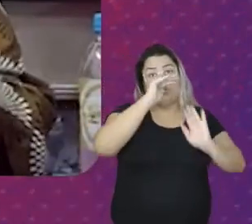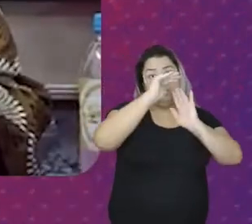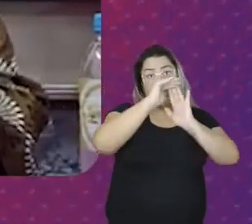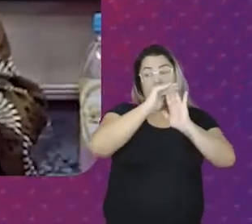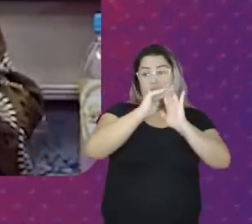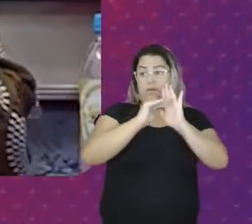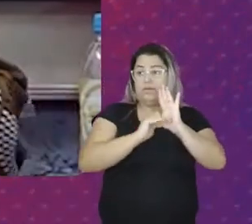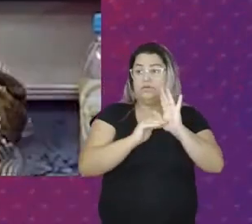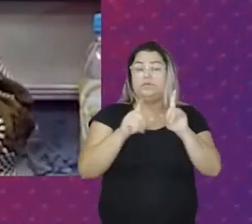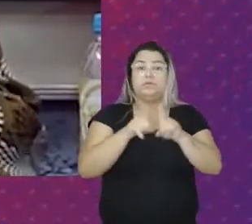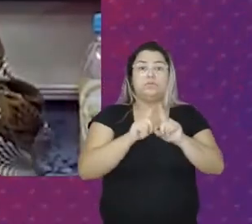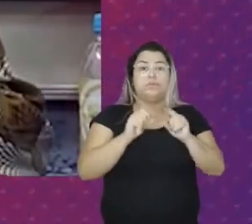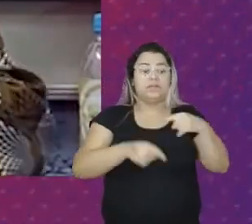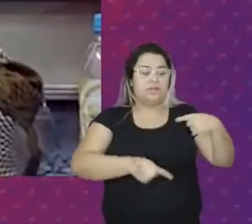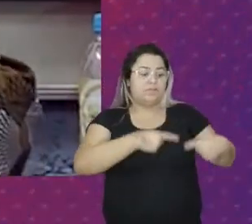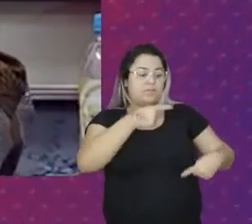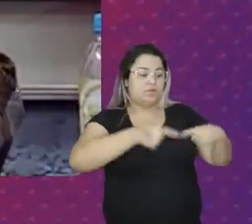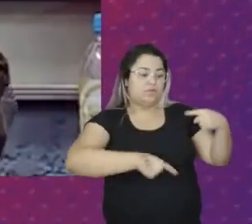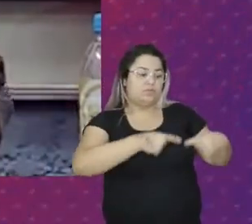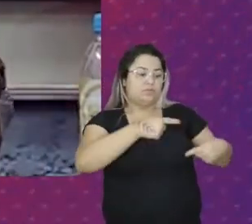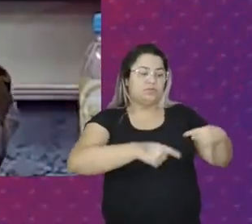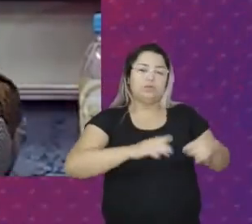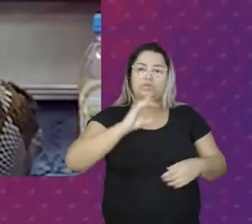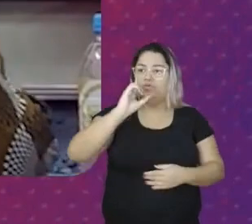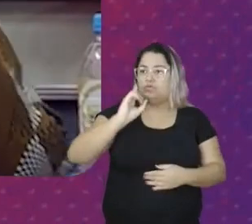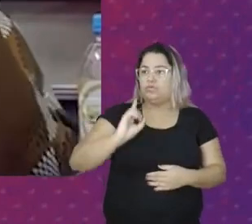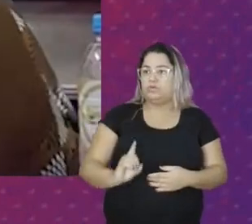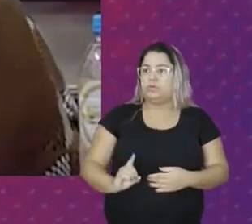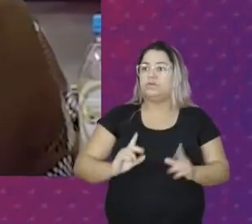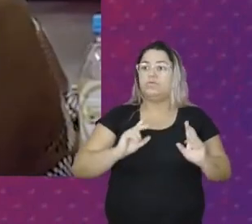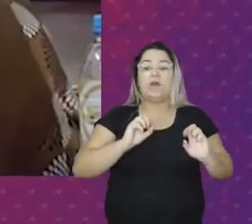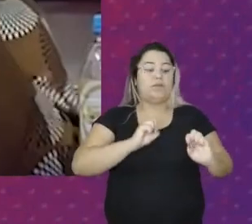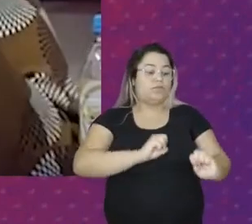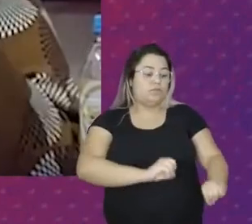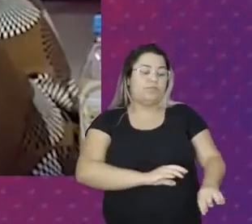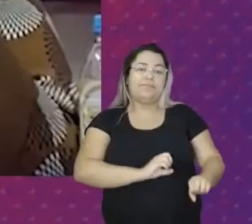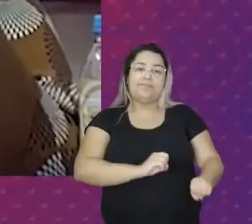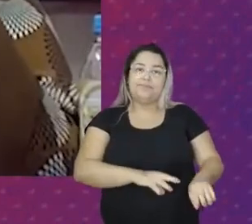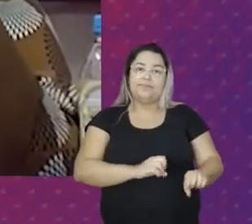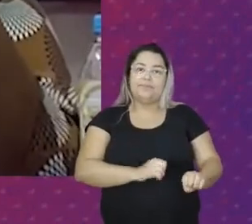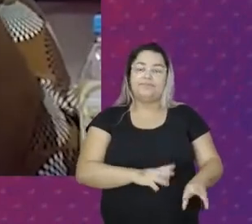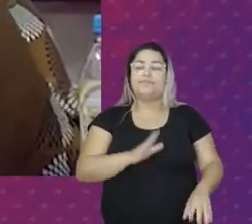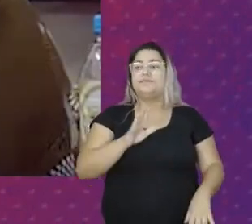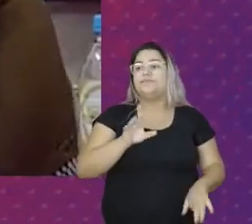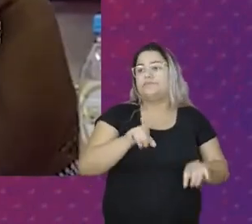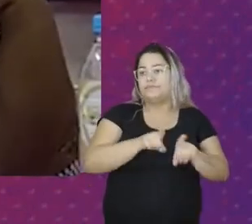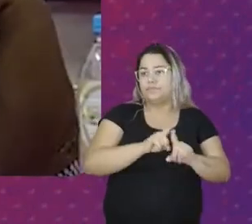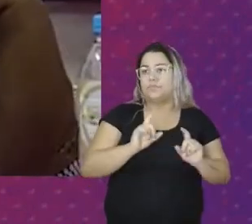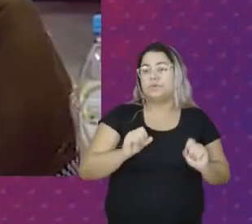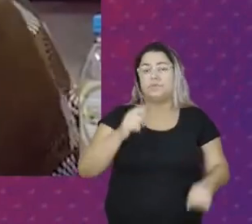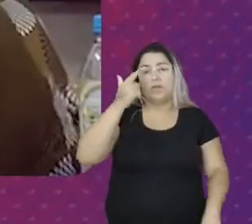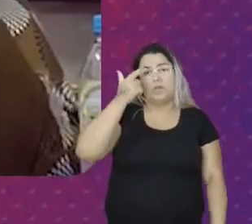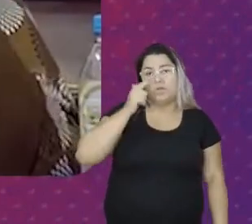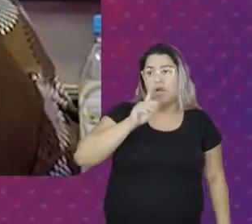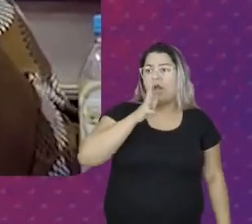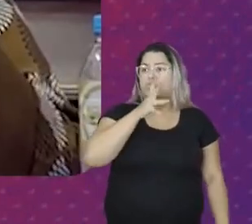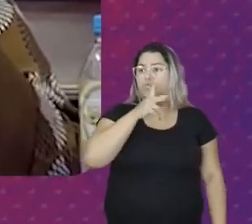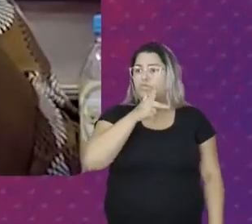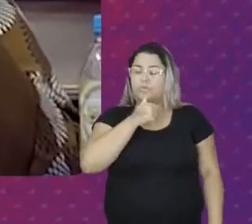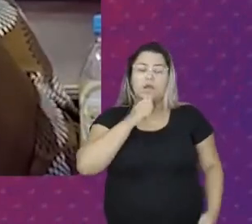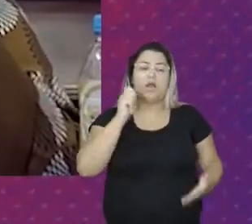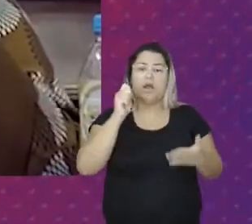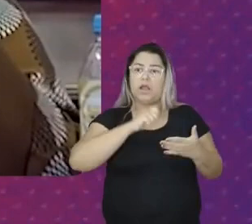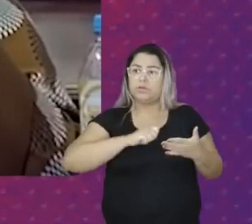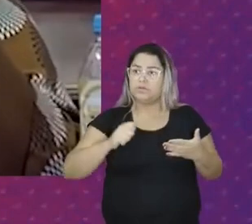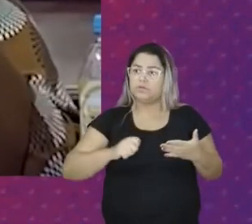é a agenda da política e do direito à educação. Nós vamos demorar a conseguir